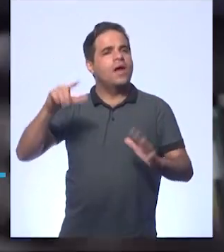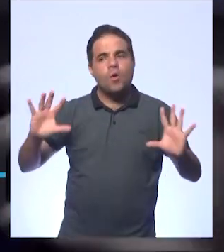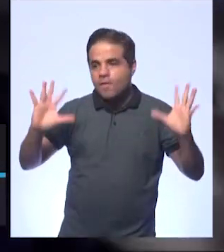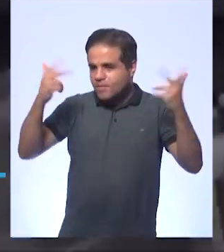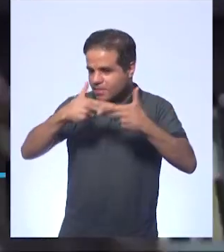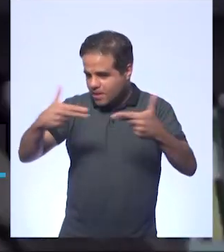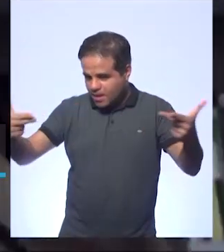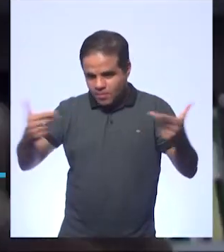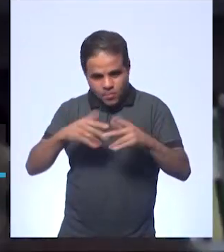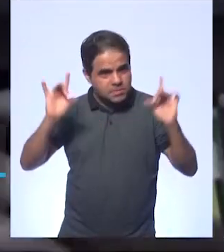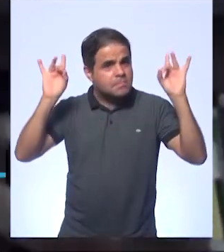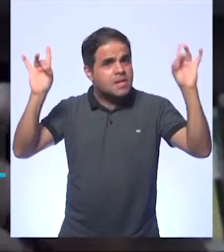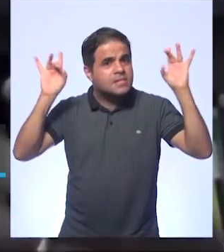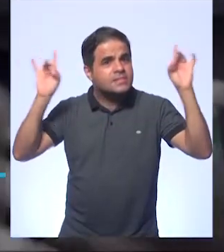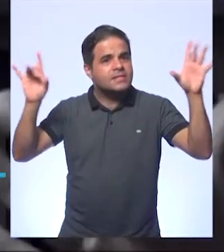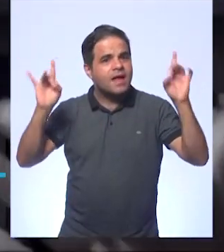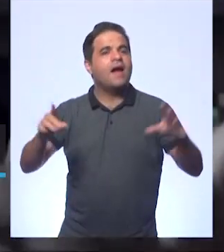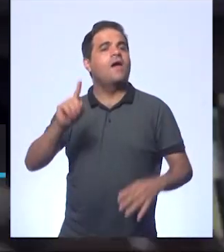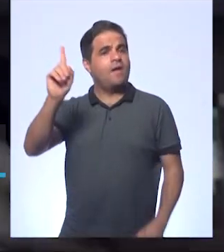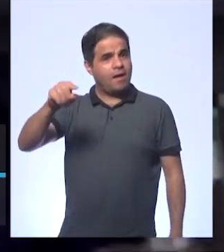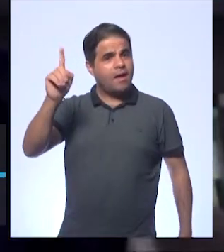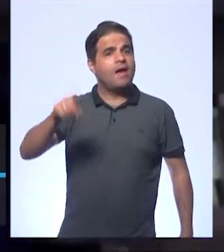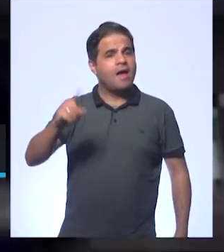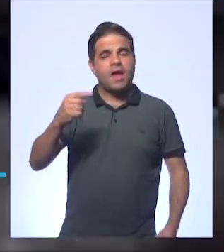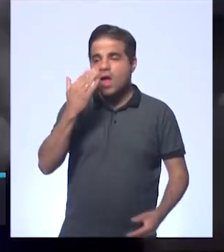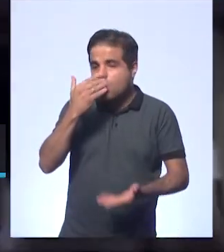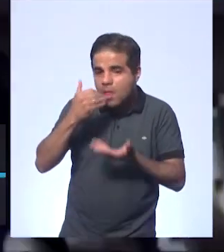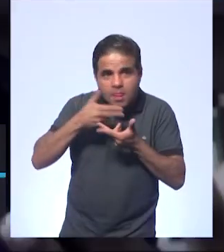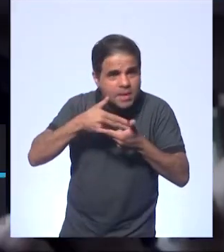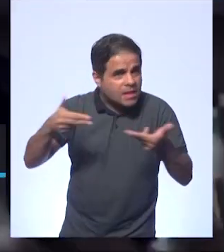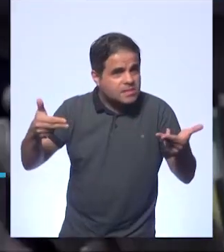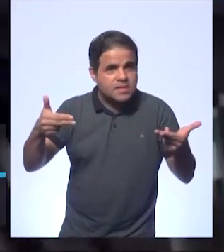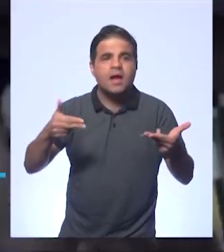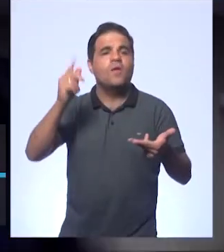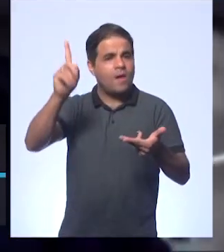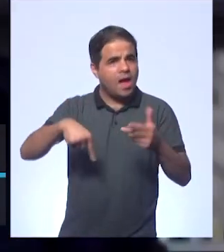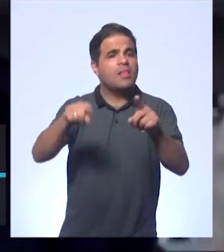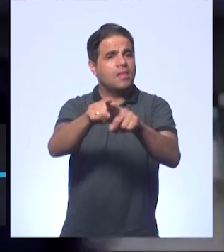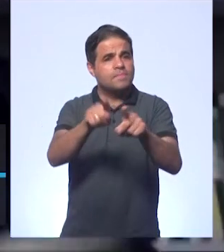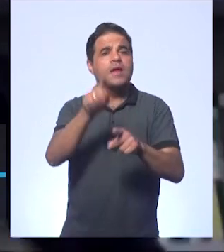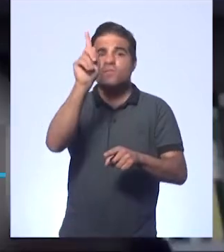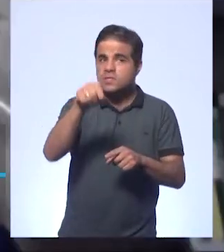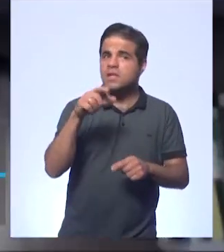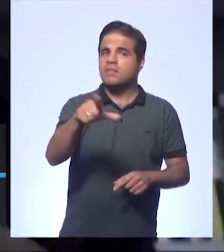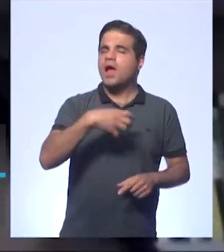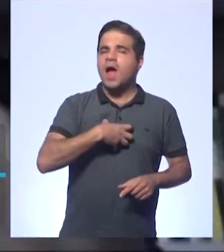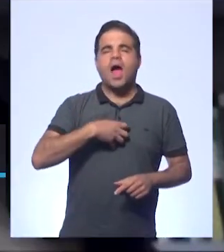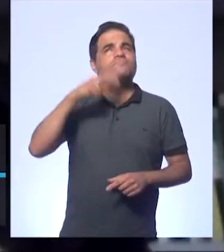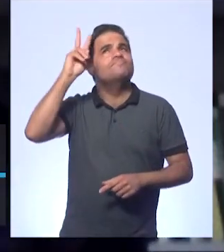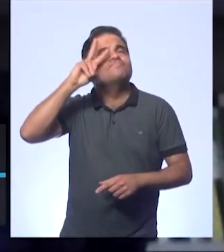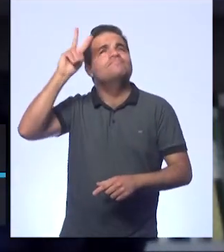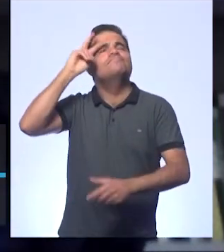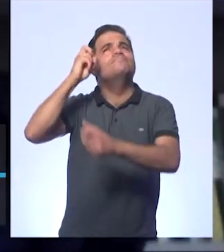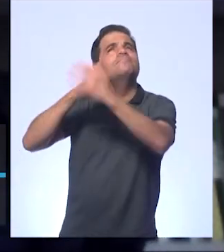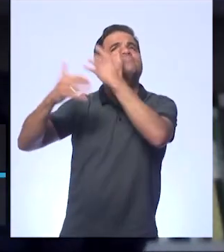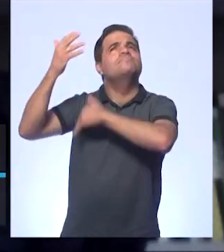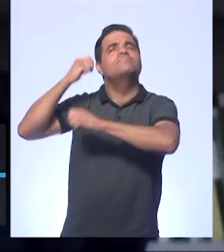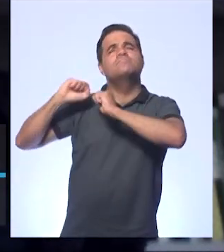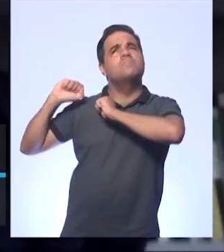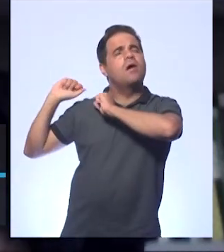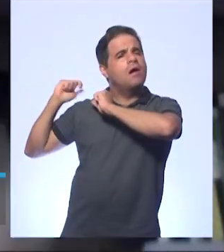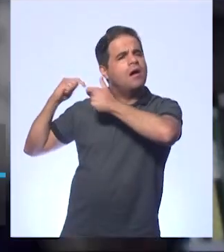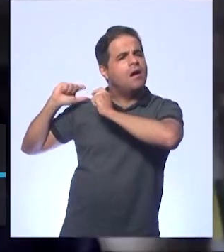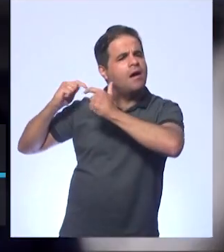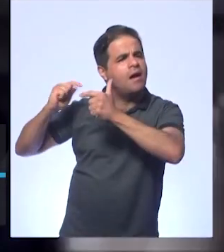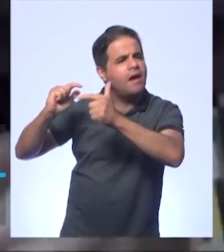é uma solenidade. Não é simplesmente uma alimentação, mas assim, você está a rememorar a tradição.